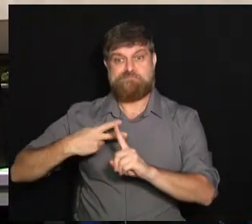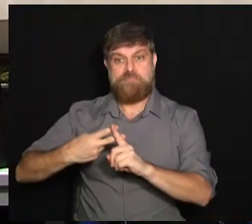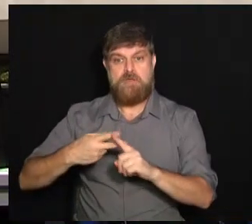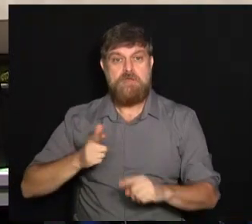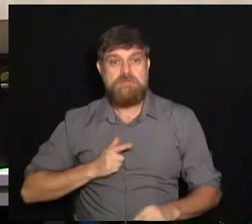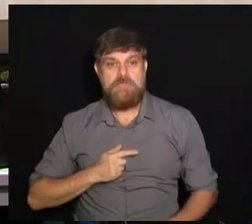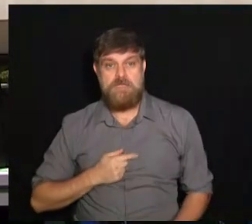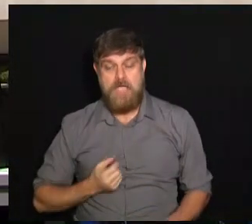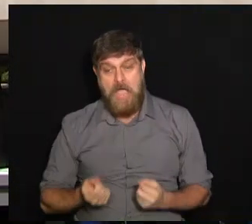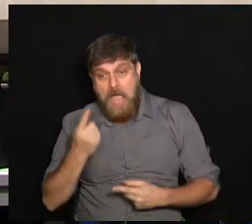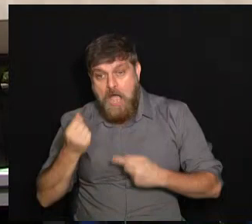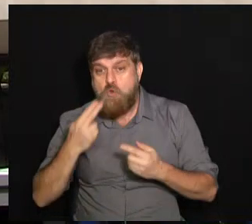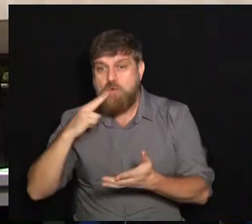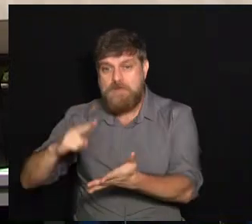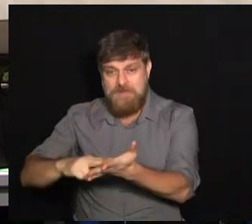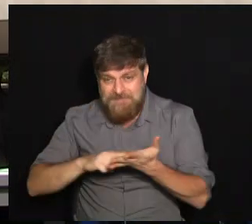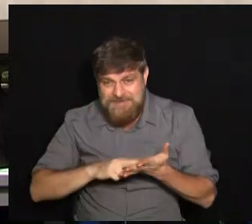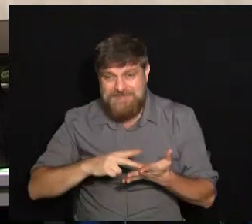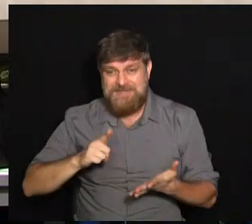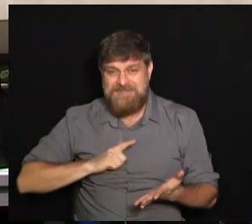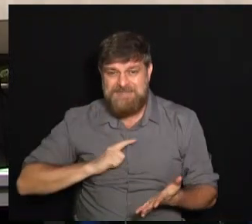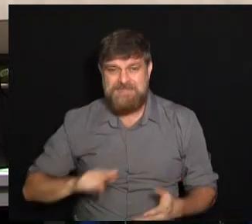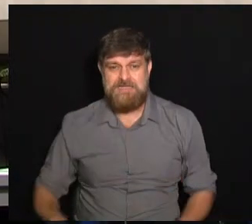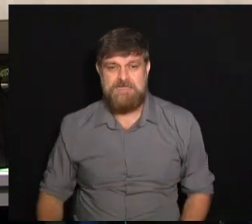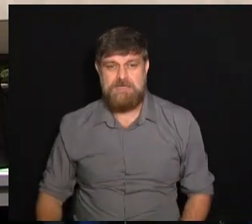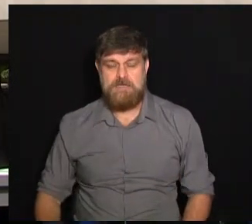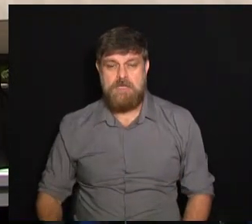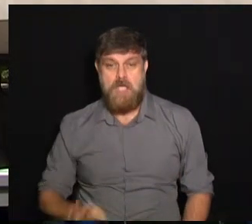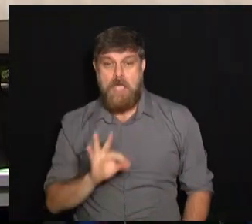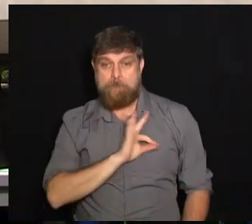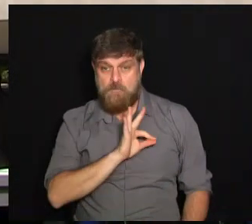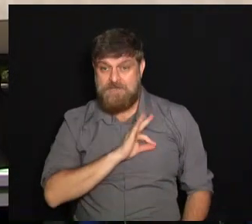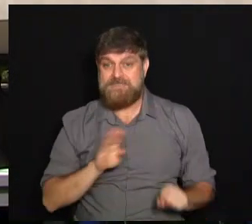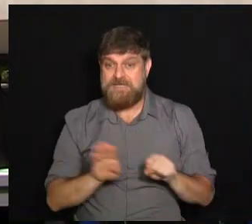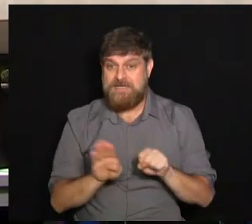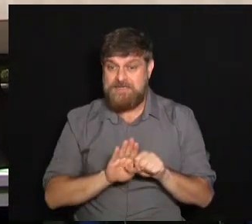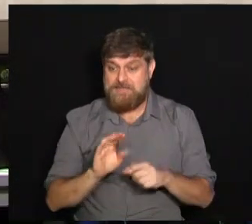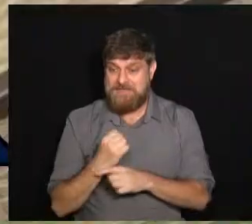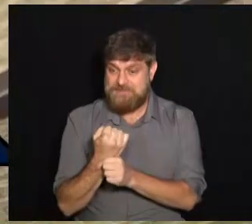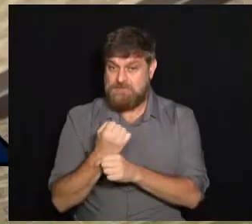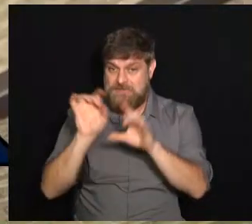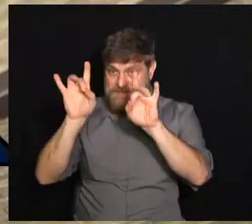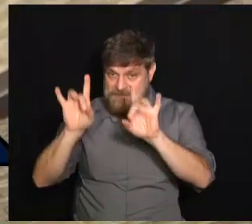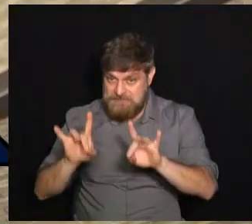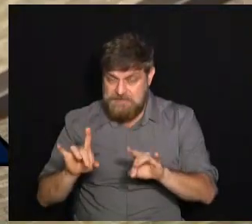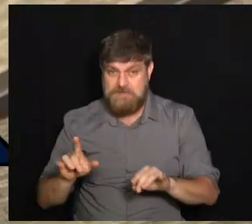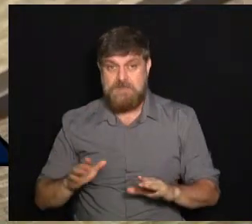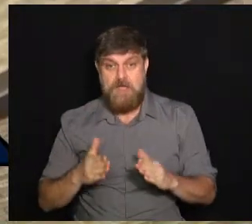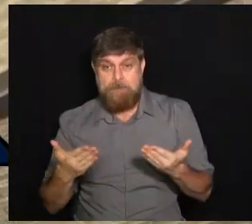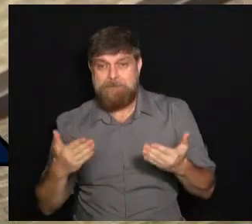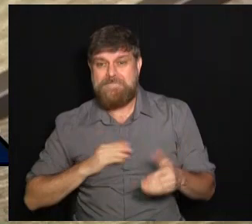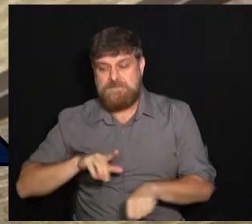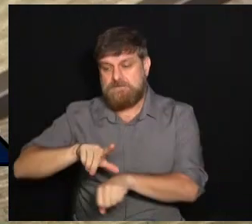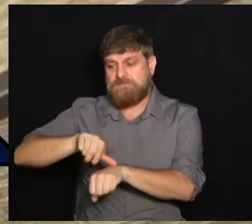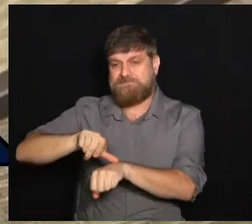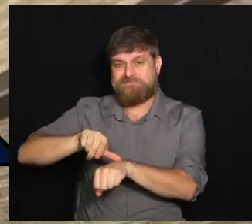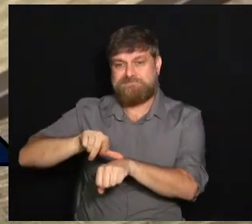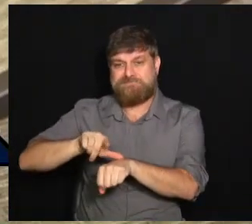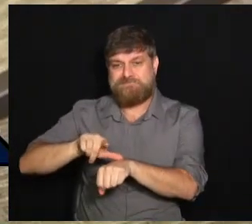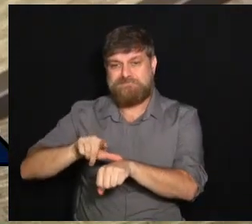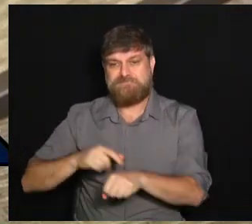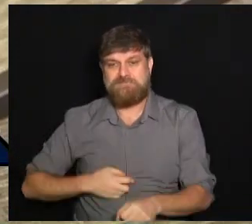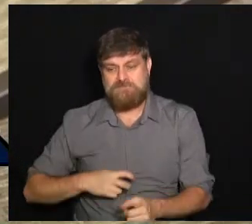algumas correspondências recebem a escolta de policiais e seguranças especializados, mas o atraso na entrega